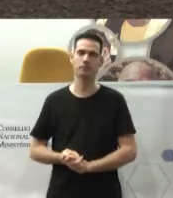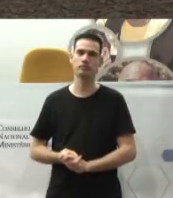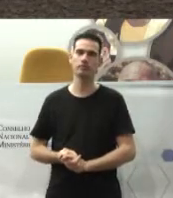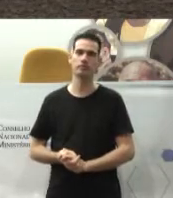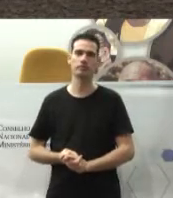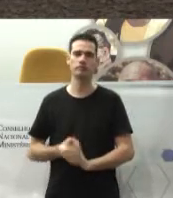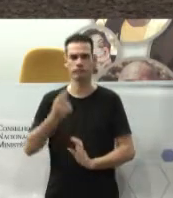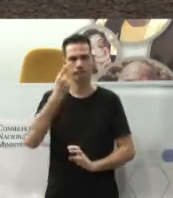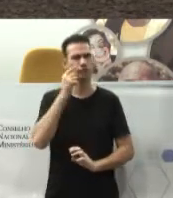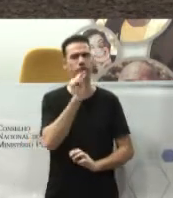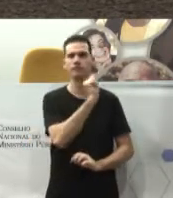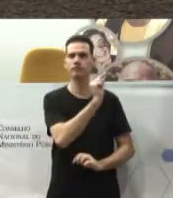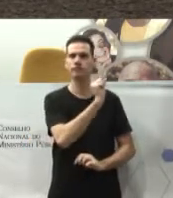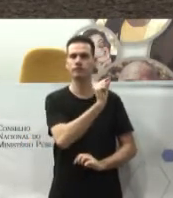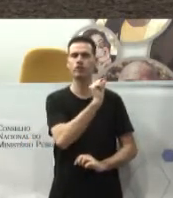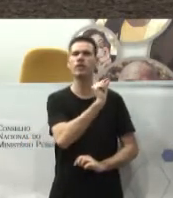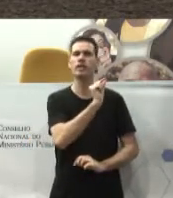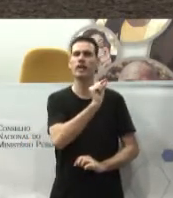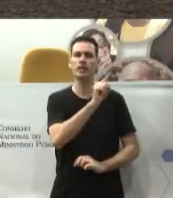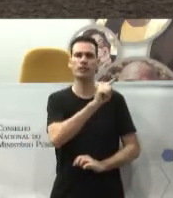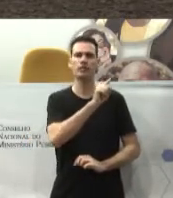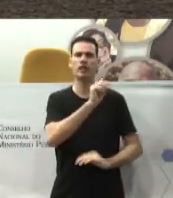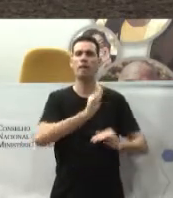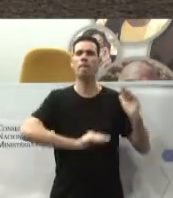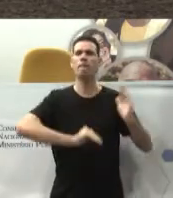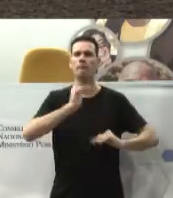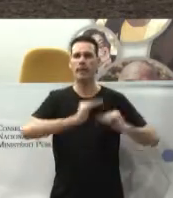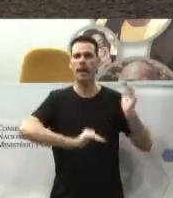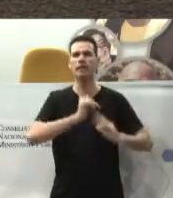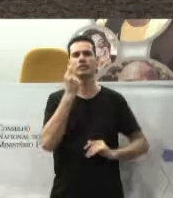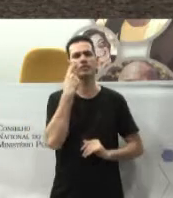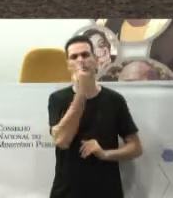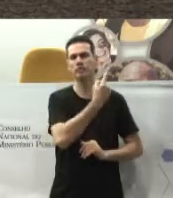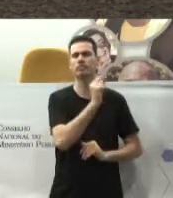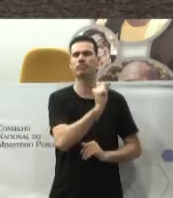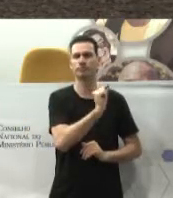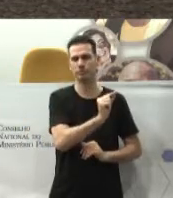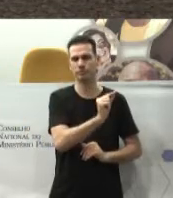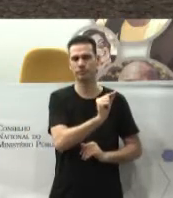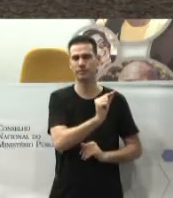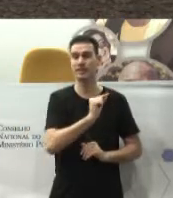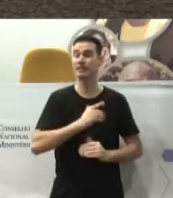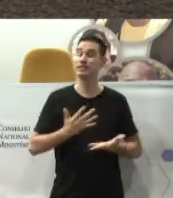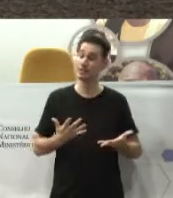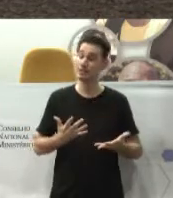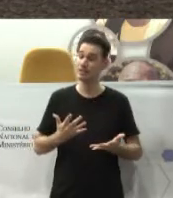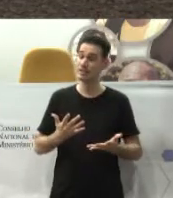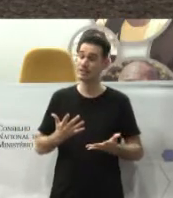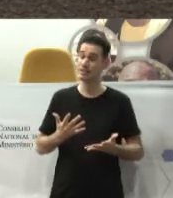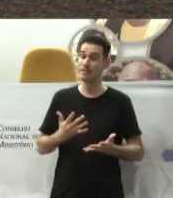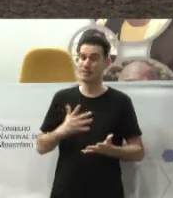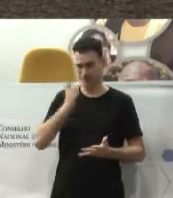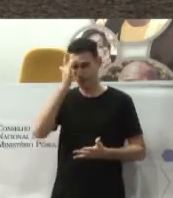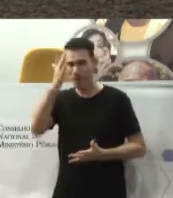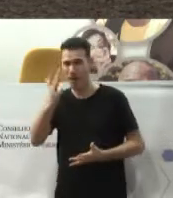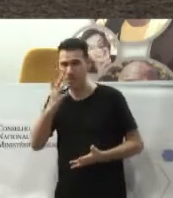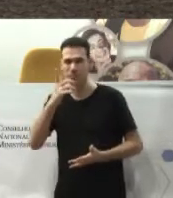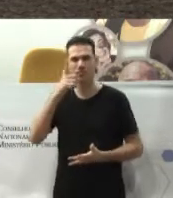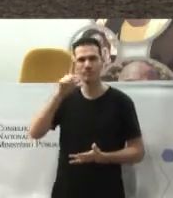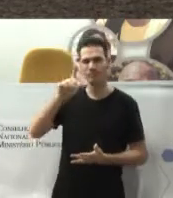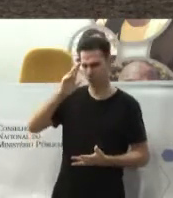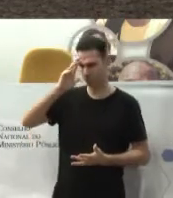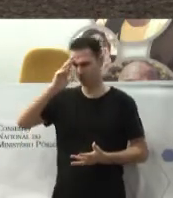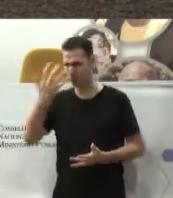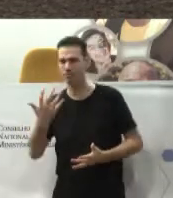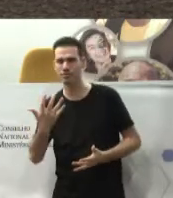Que são as questões práticas disso? A grande questão prática é que é muito difícil fazer isso. É muito difícil, né?